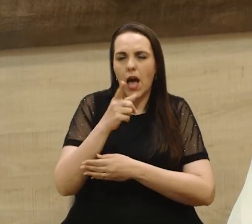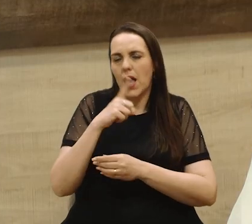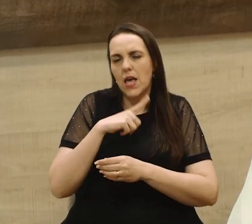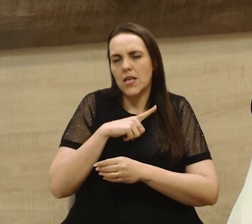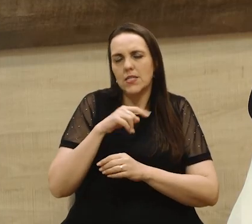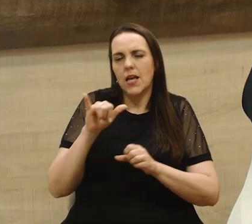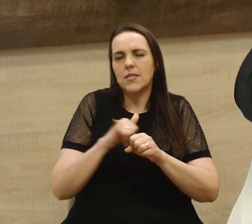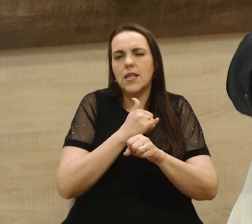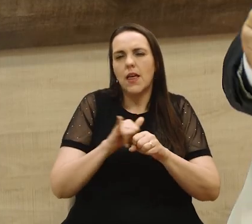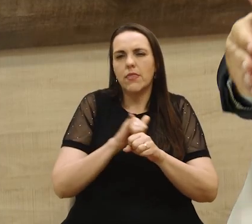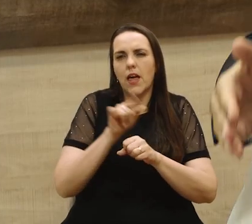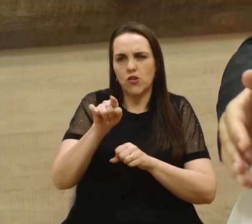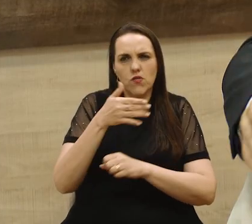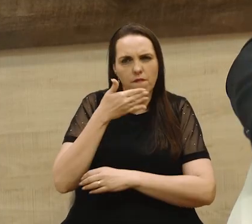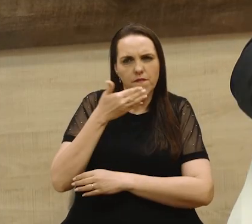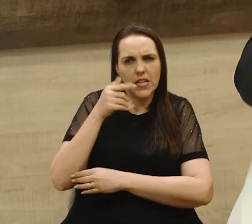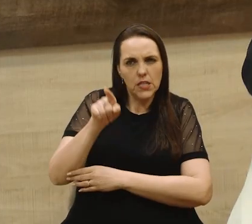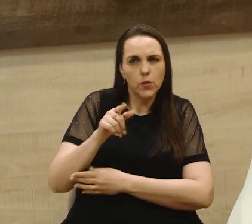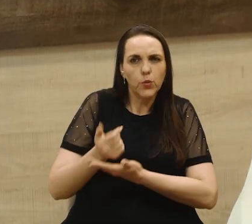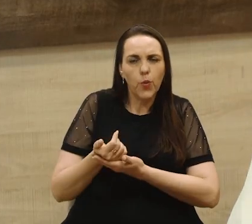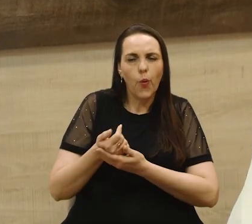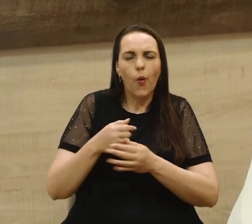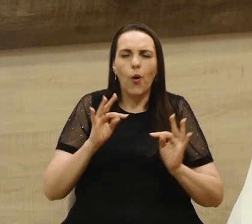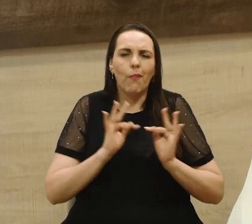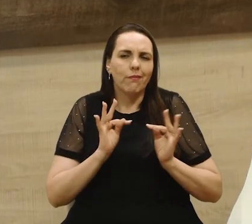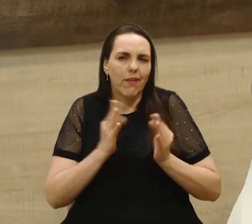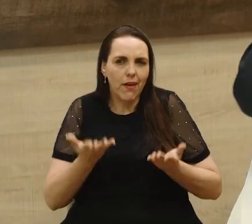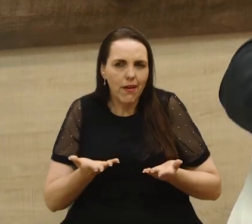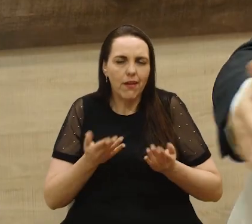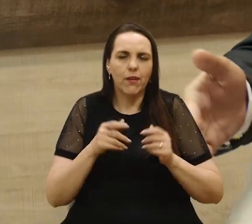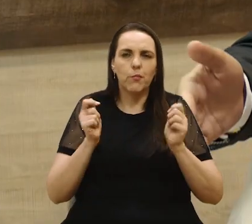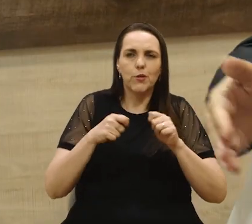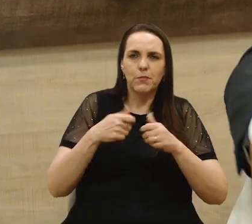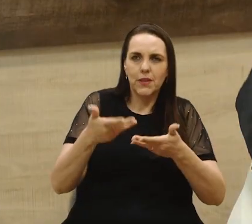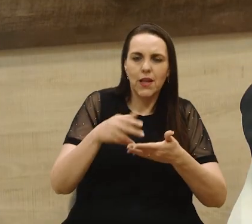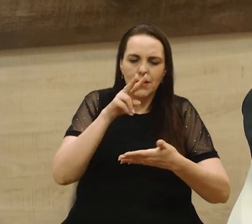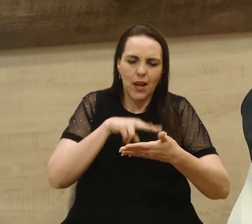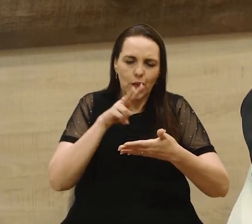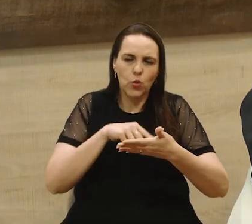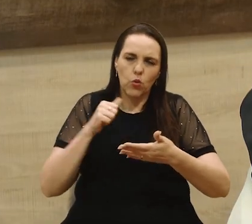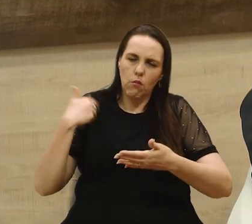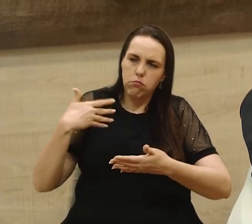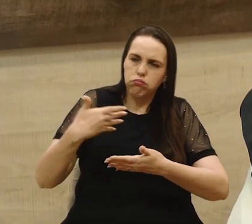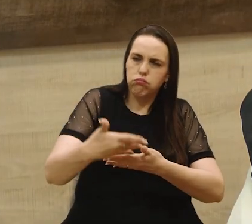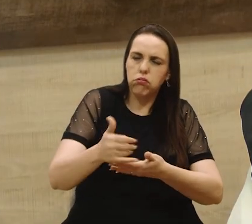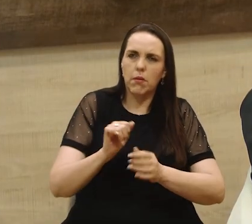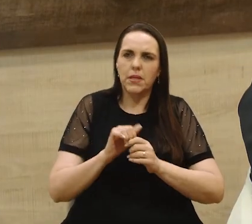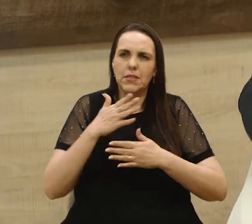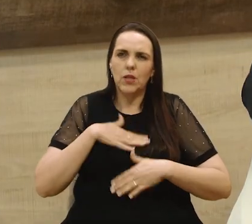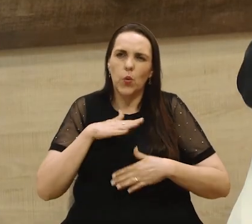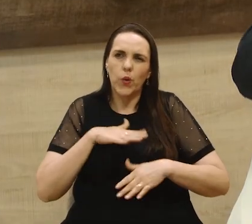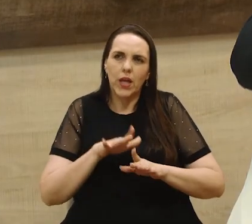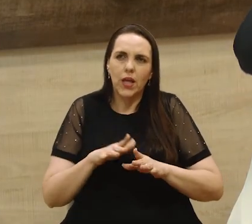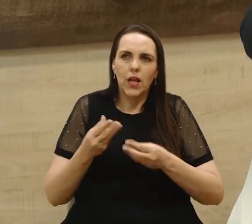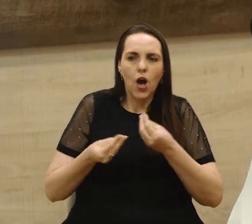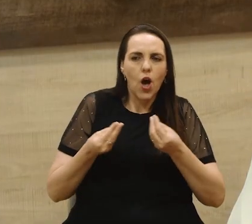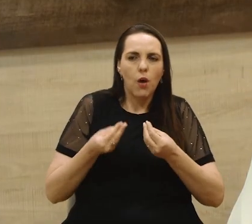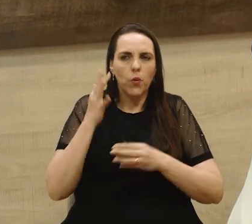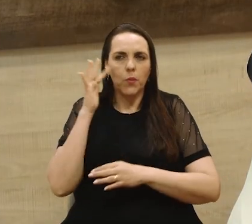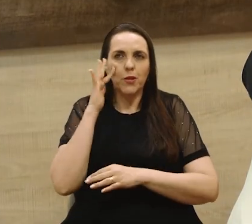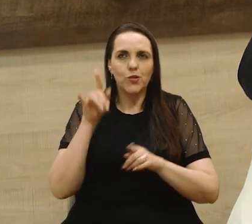utilização desse recurso? Te facilitou? Foi uma técnica para que a leitura corresse? Enfim, só para não